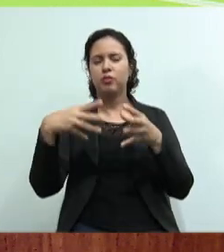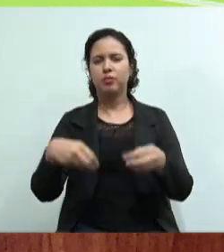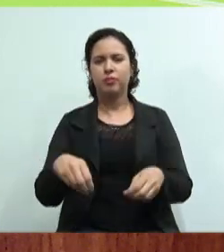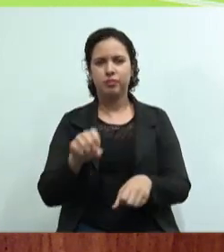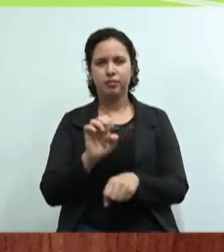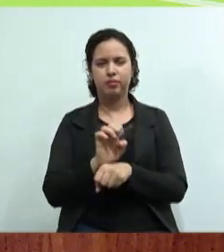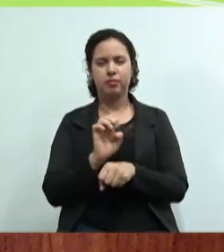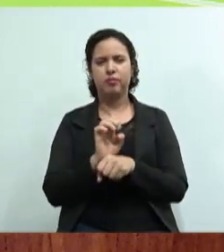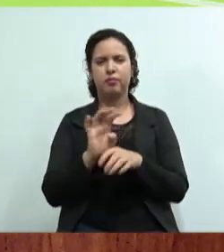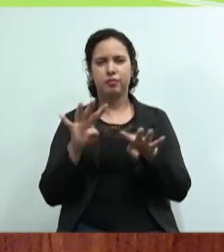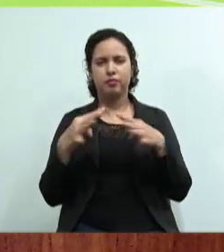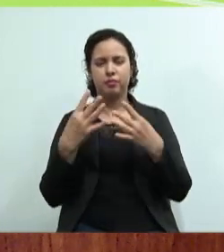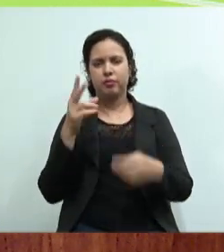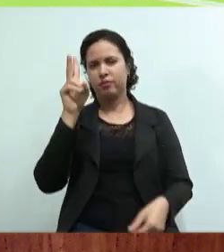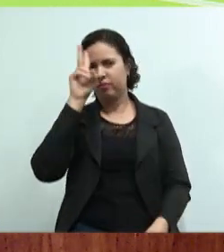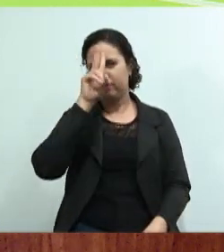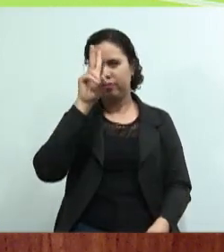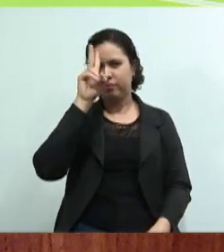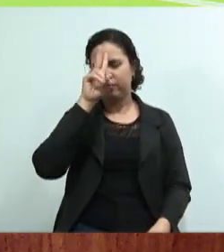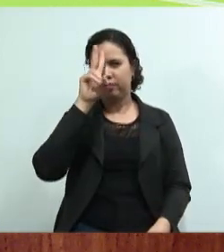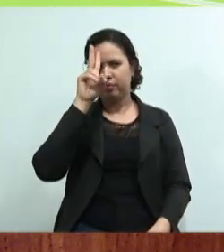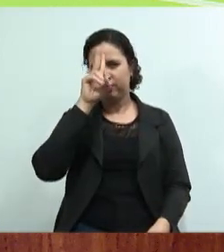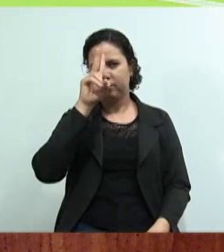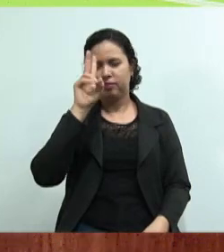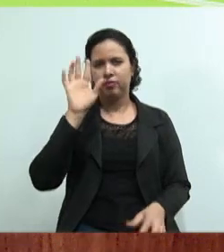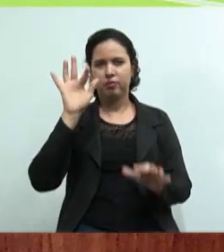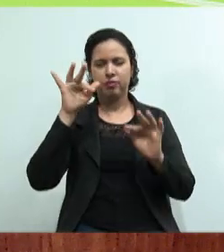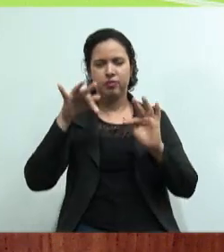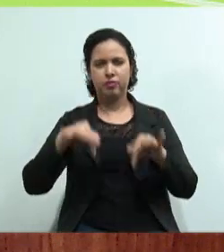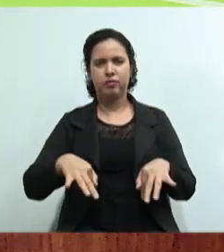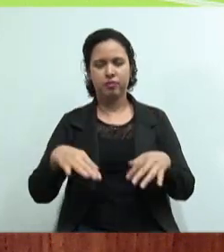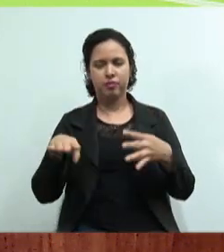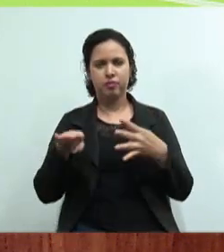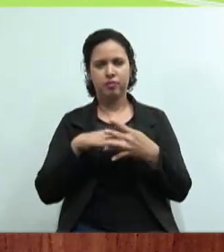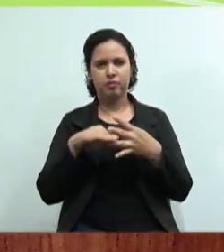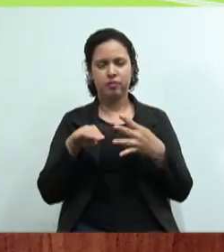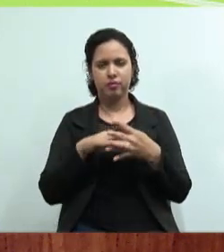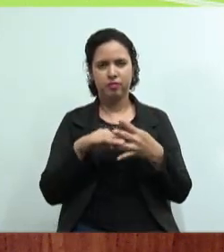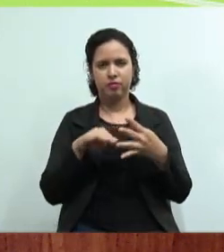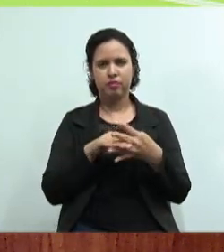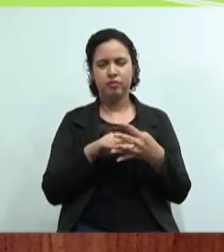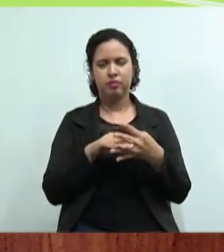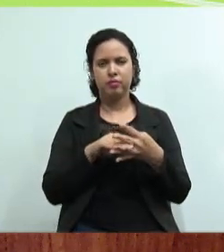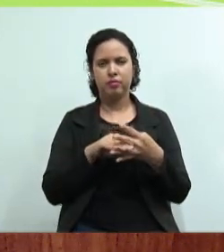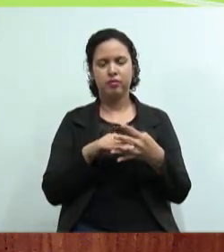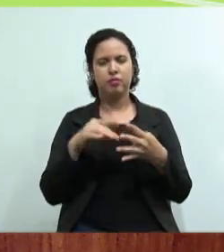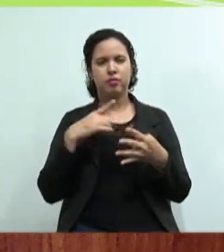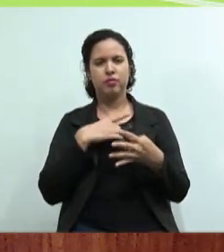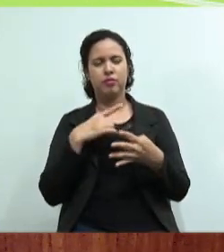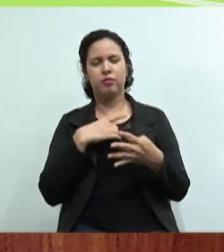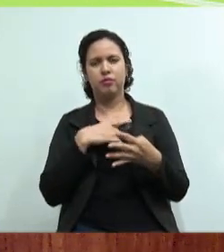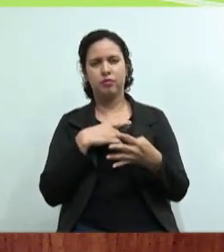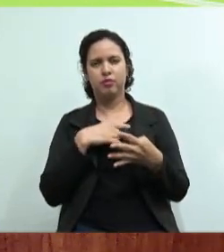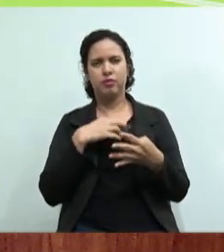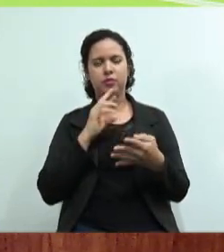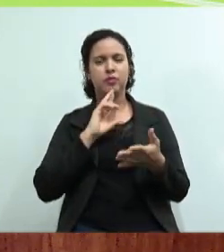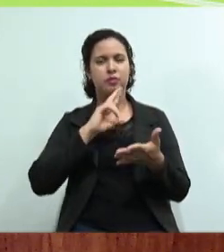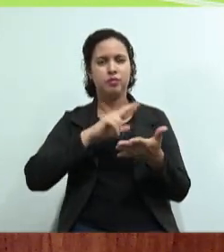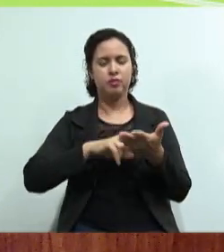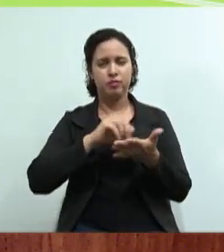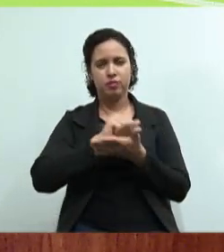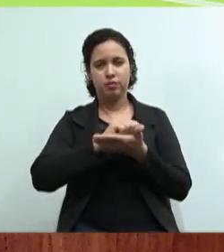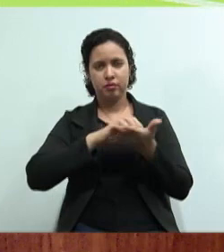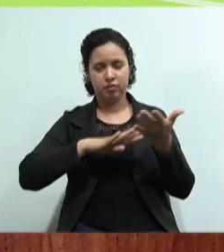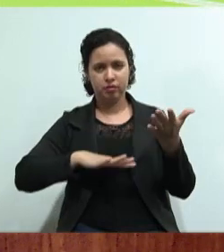conosco. E lembrando que após o intervalo, teremos uns minutinhos aí, nós teremos a nossa atividade